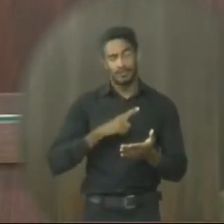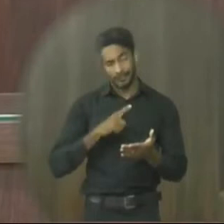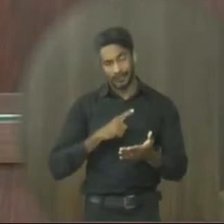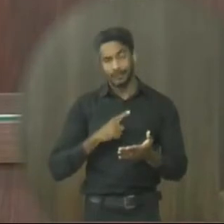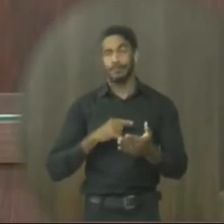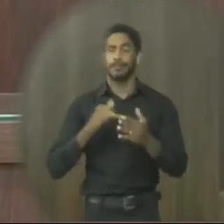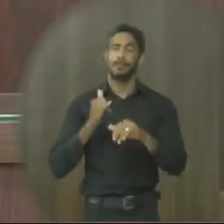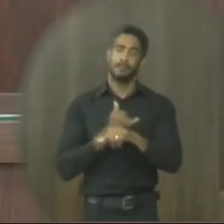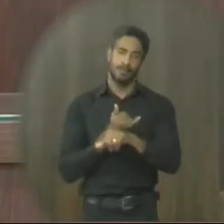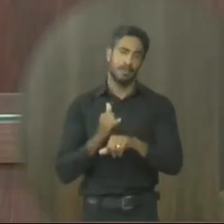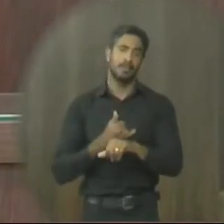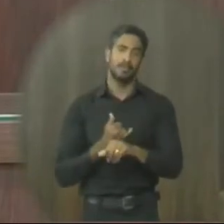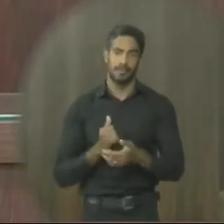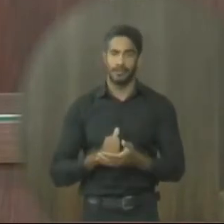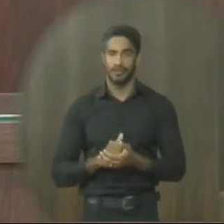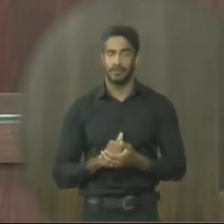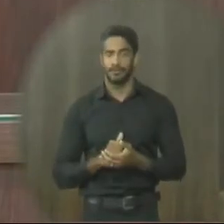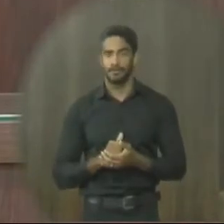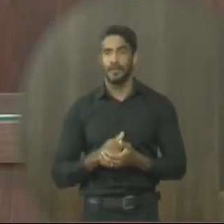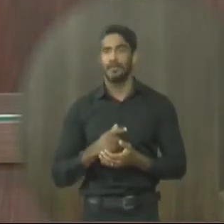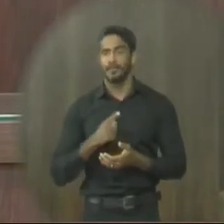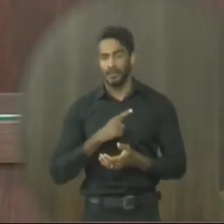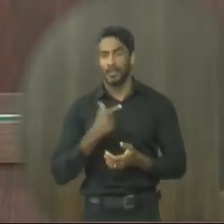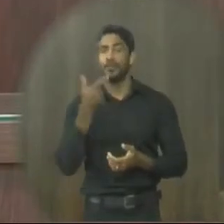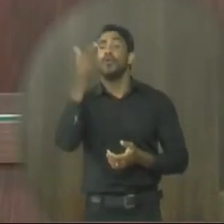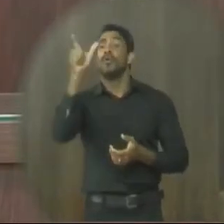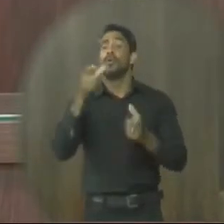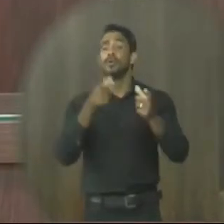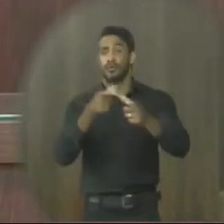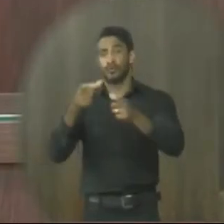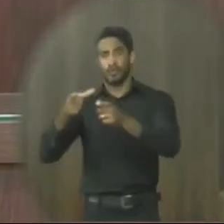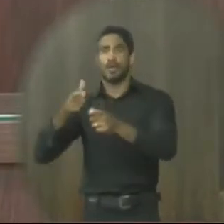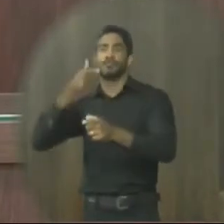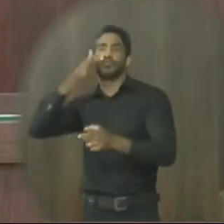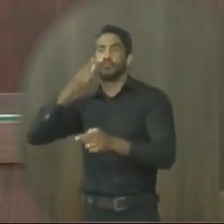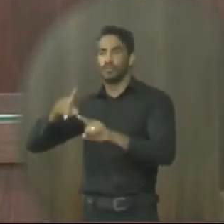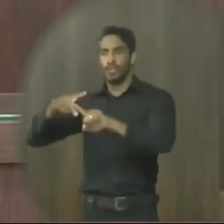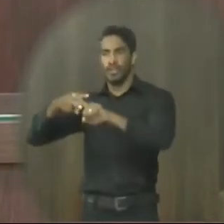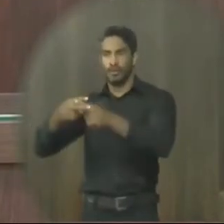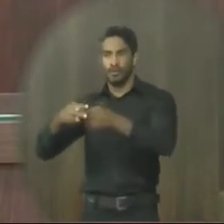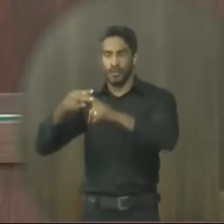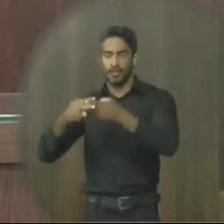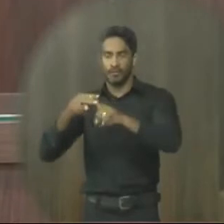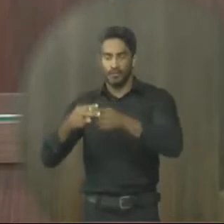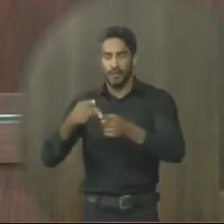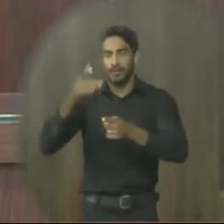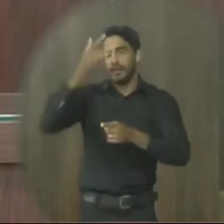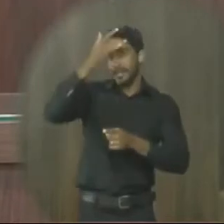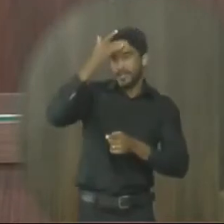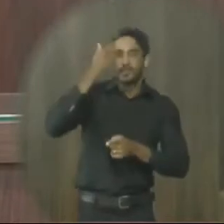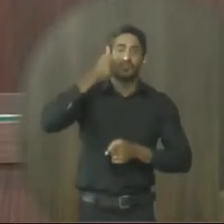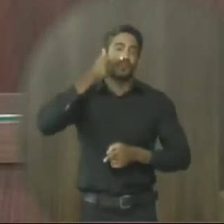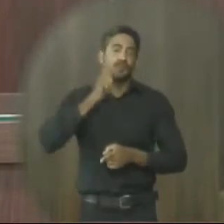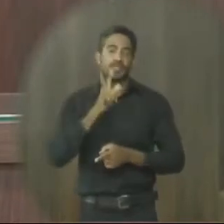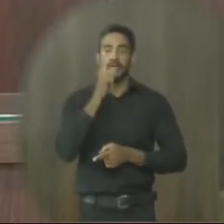solução. Assim como tem outros lugares que resolveram, que hoje o pessoal consegue água, luz, salvo um dia lá na beira